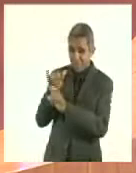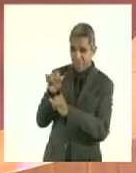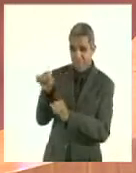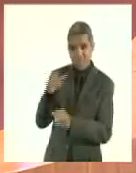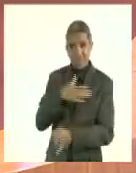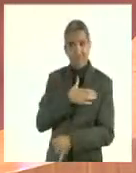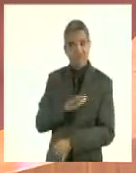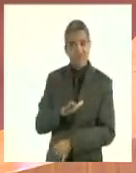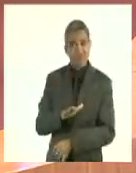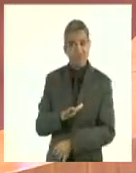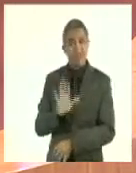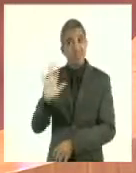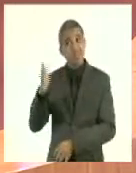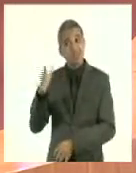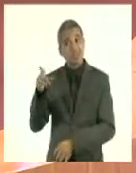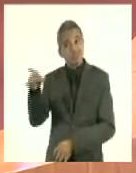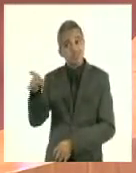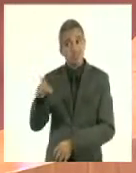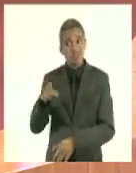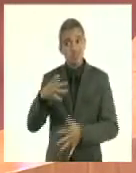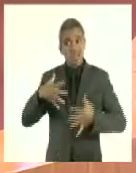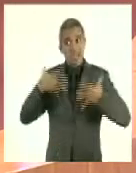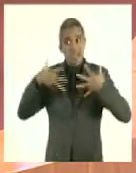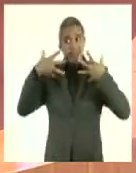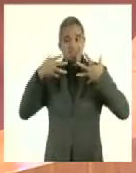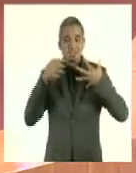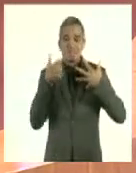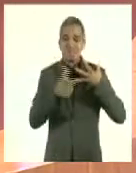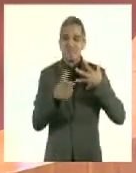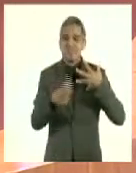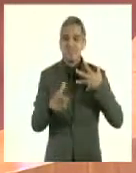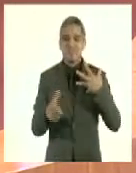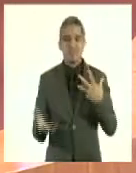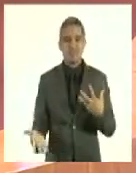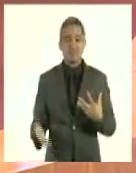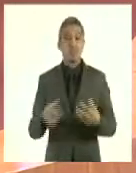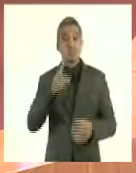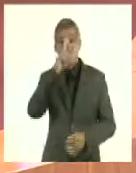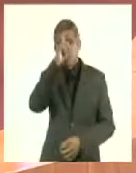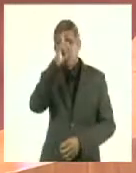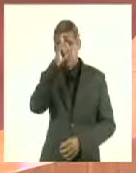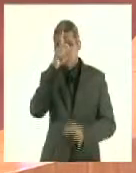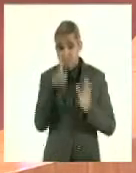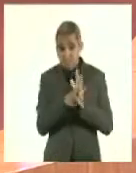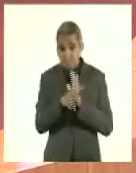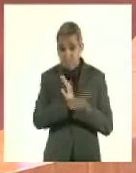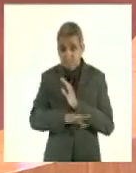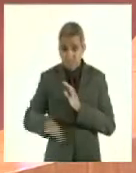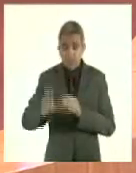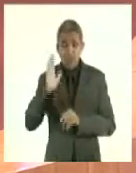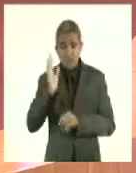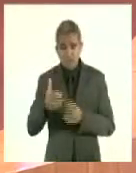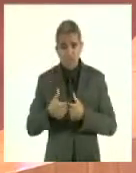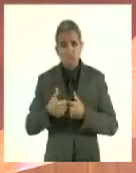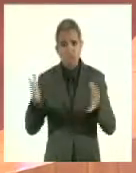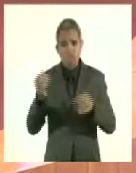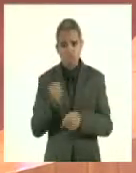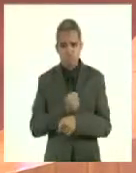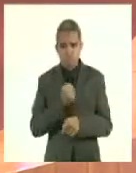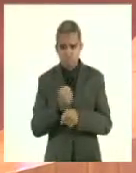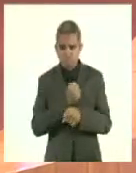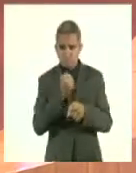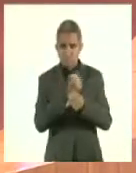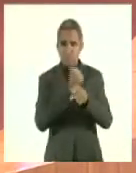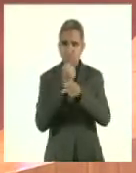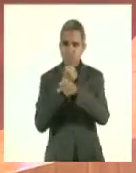não se regozije em saber que o Hospital da Criança já começou a construção, tanto a